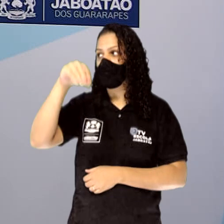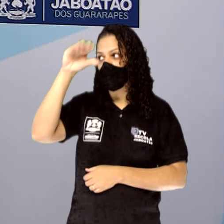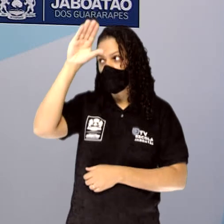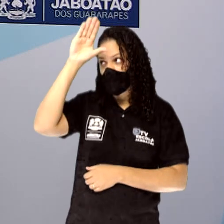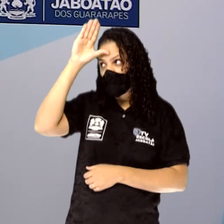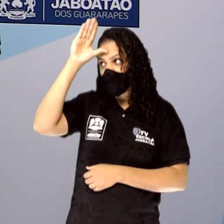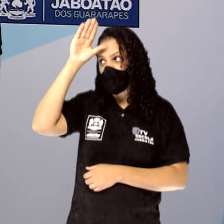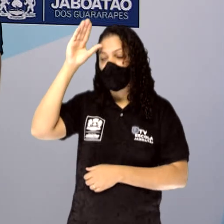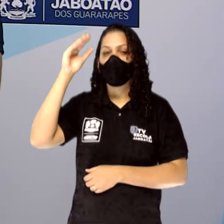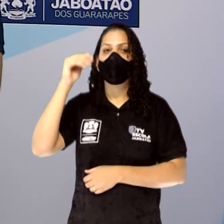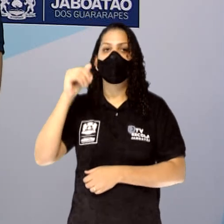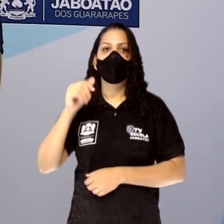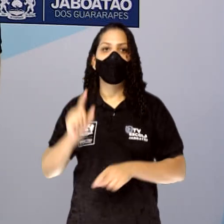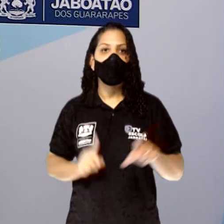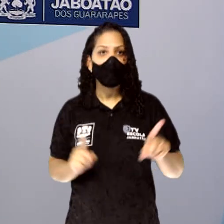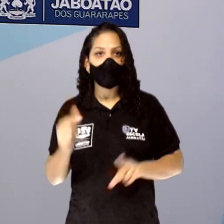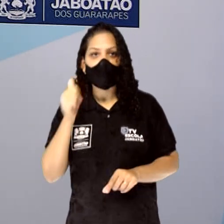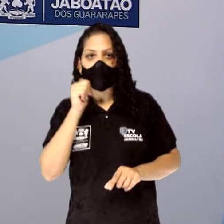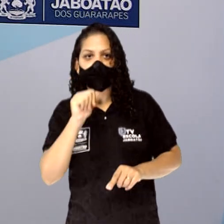cousin,